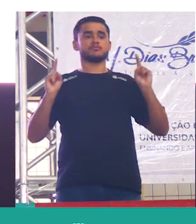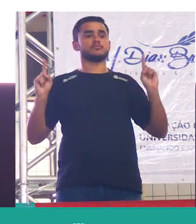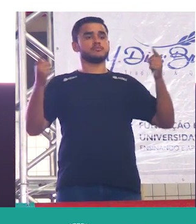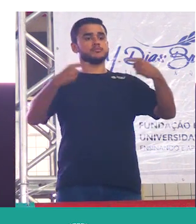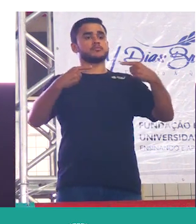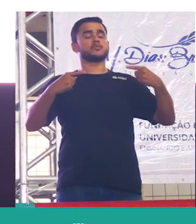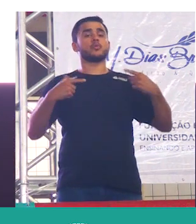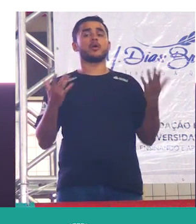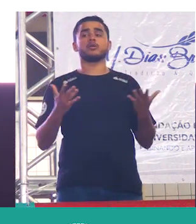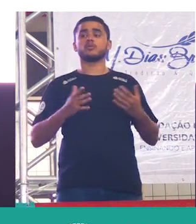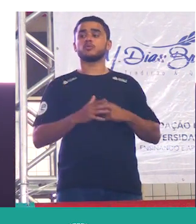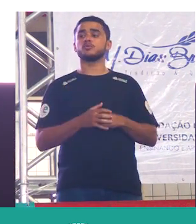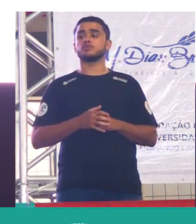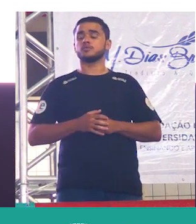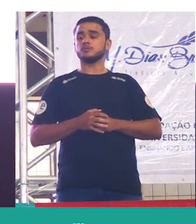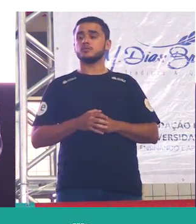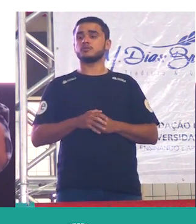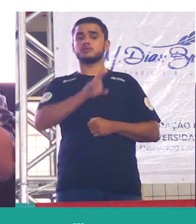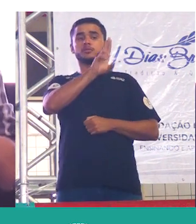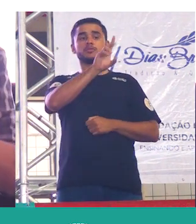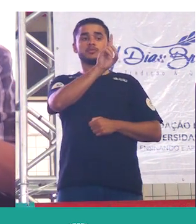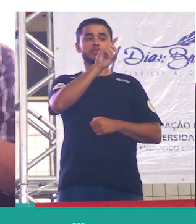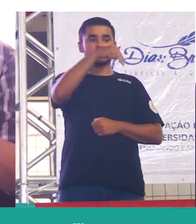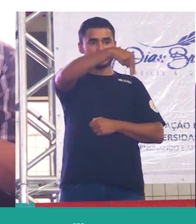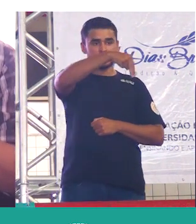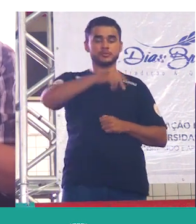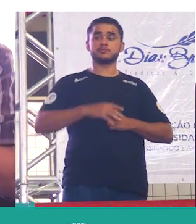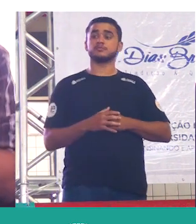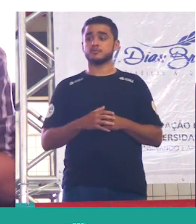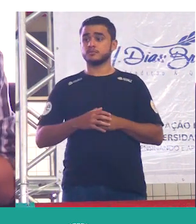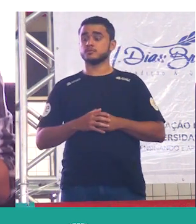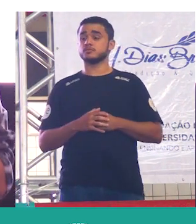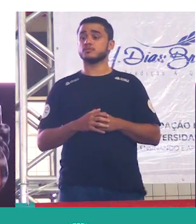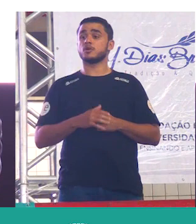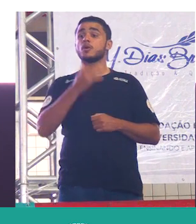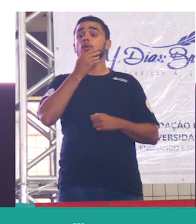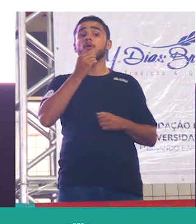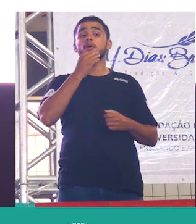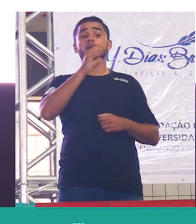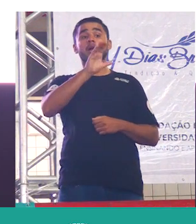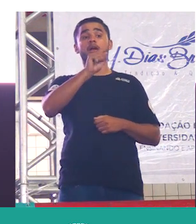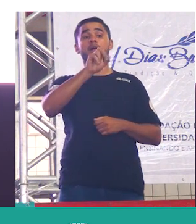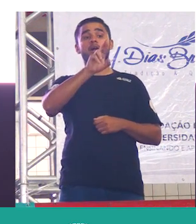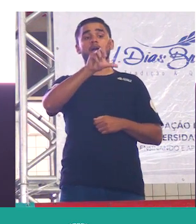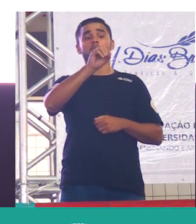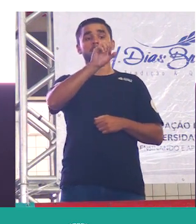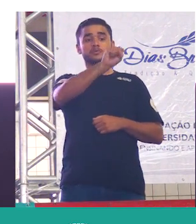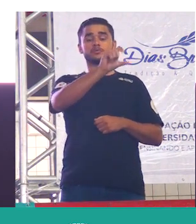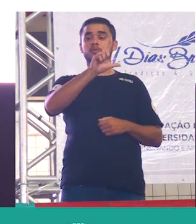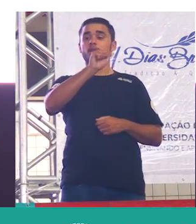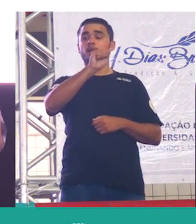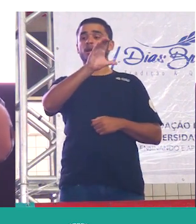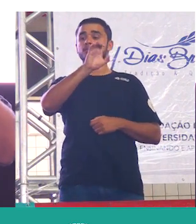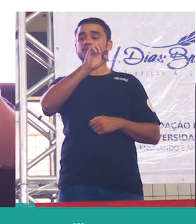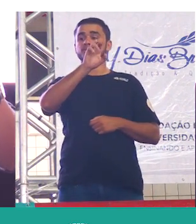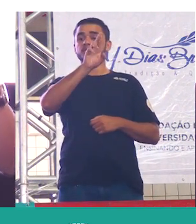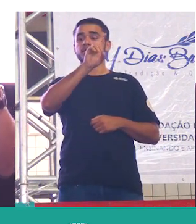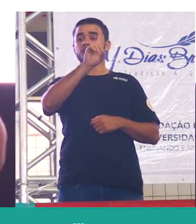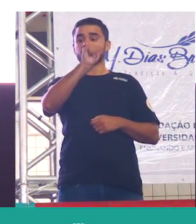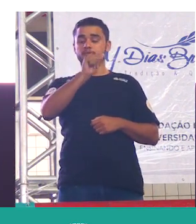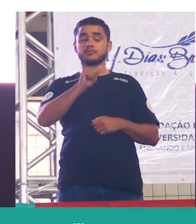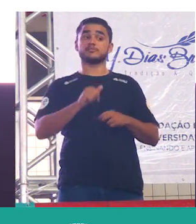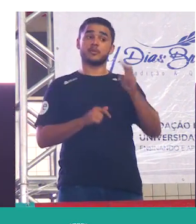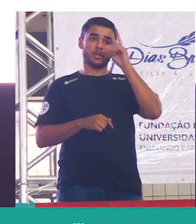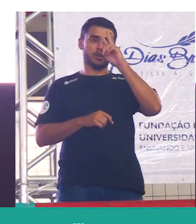contra o Vargas? A UDN, de Carlos Lacerda. Então, nesses